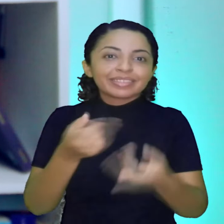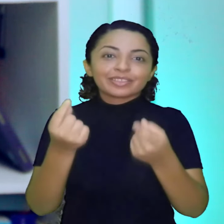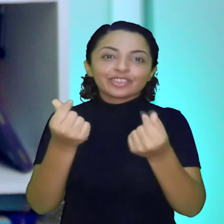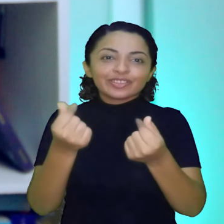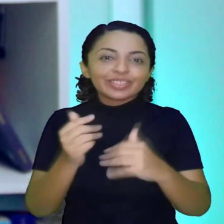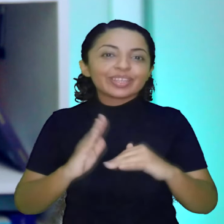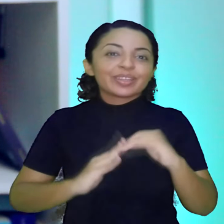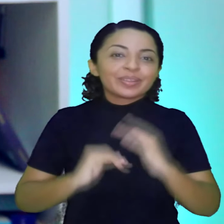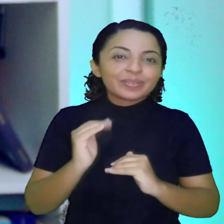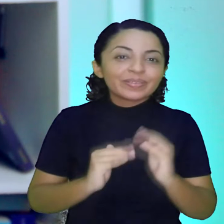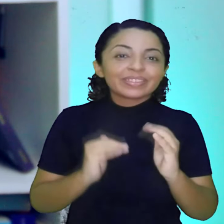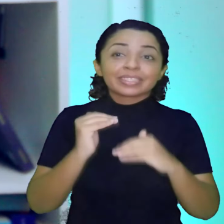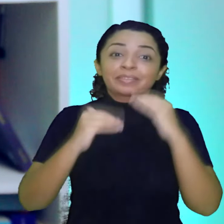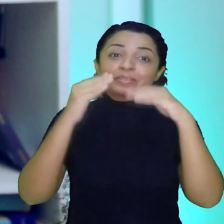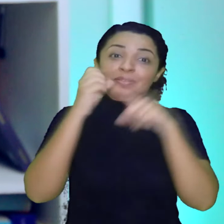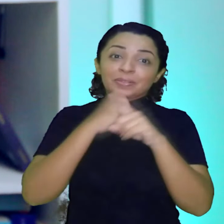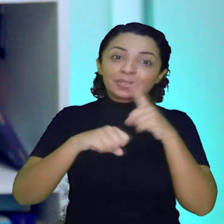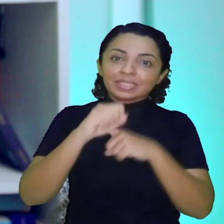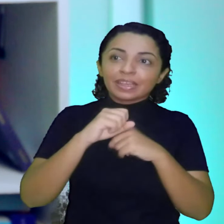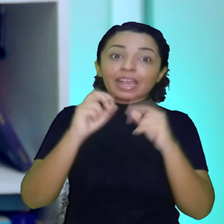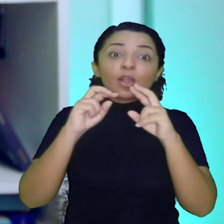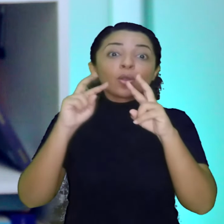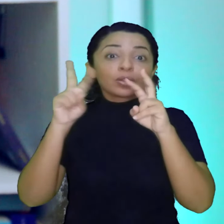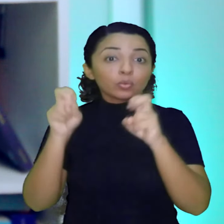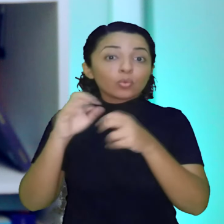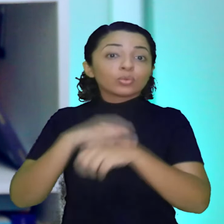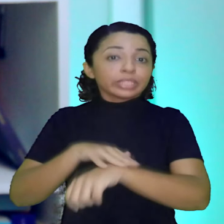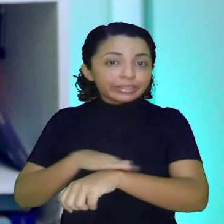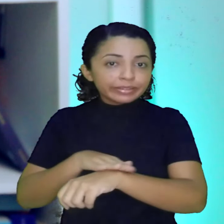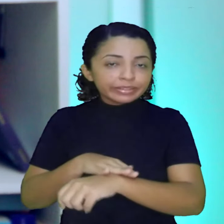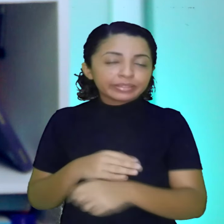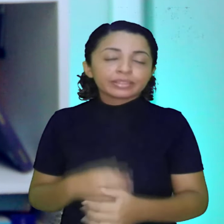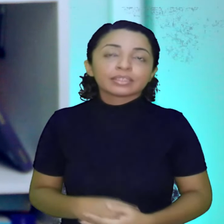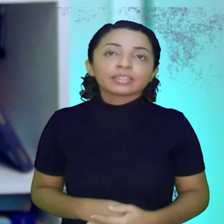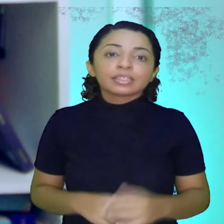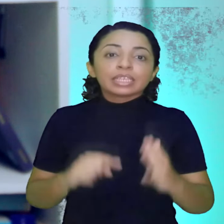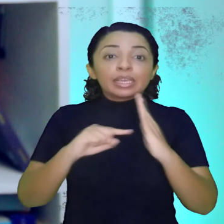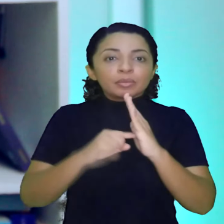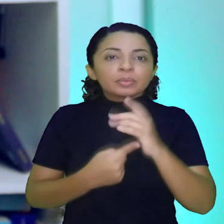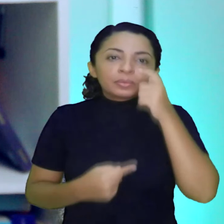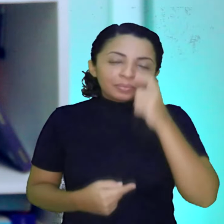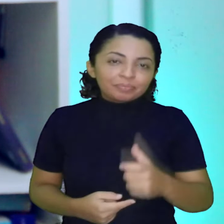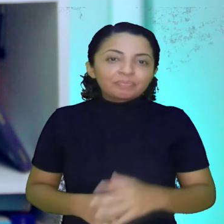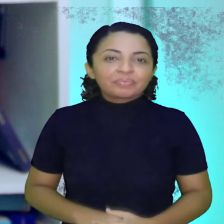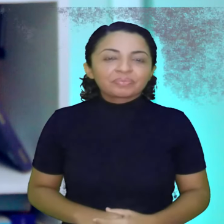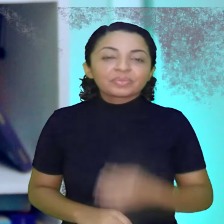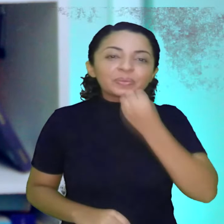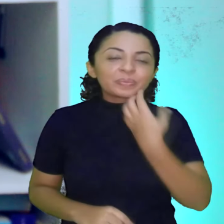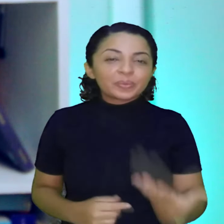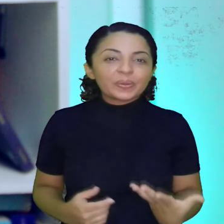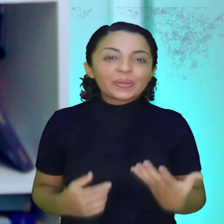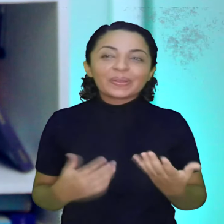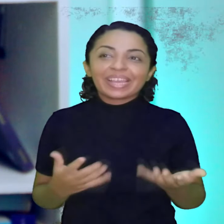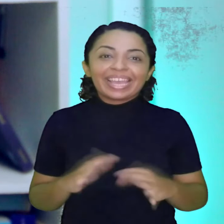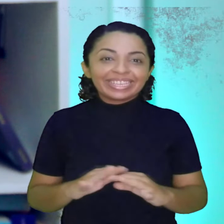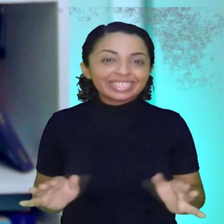dinheiro, profissão, essa ascensão social, essas questões raciais, são pontos interessantes. Bom, pessoal, é